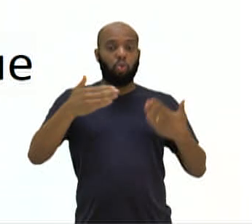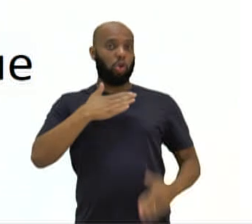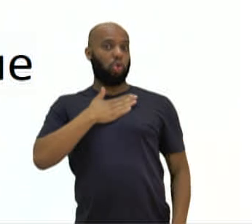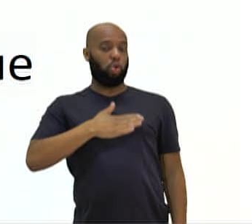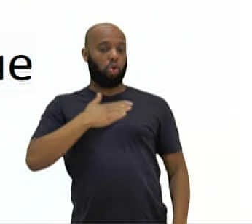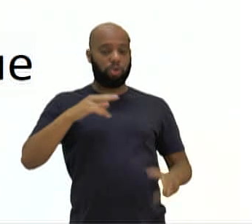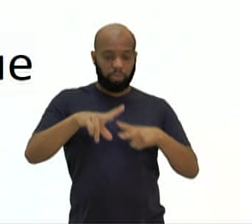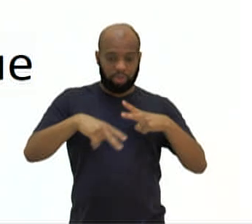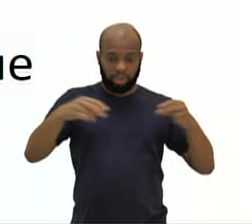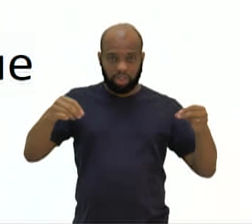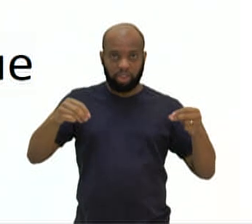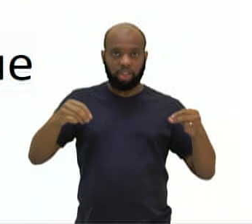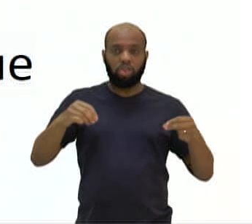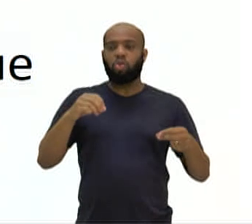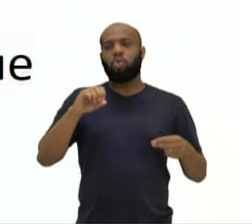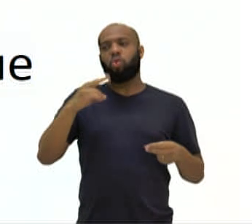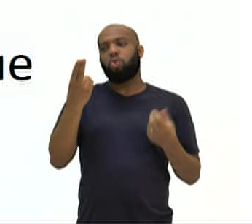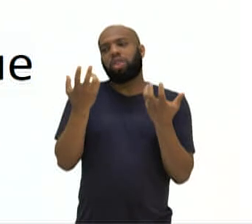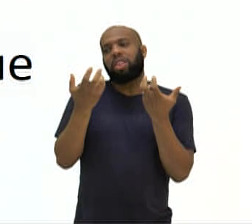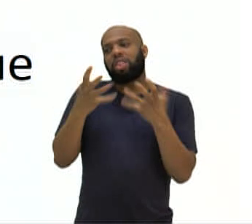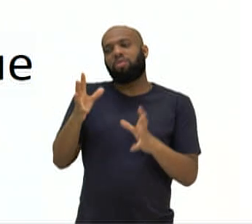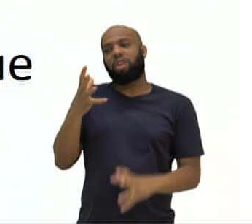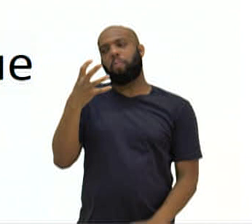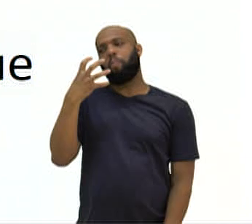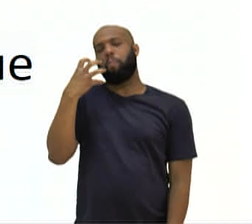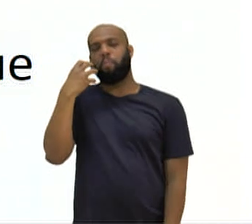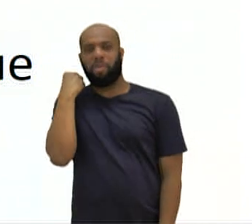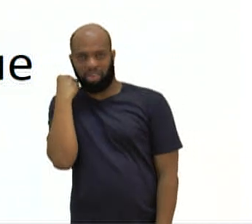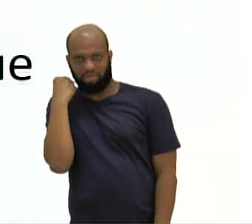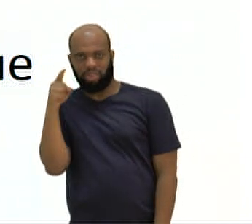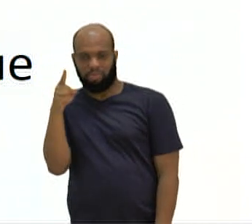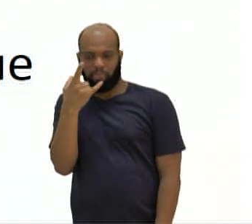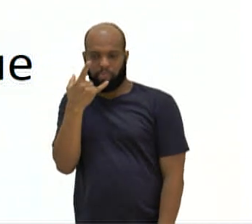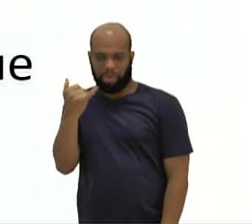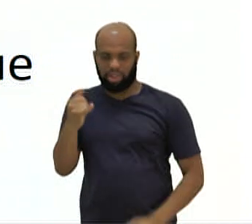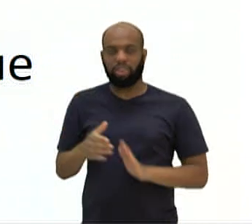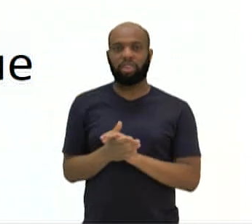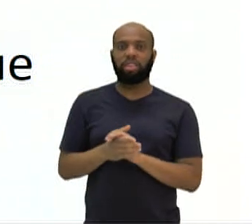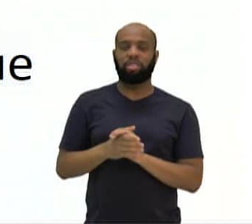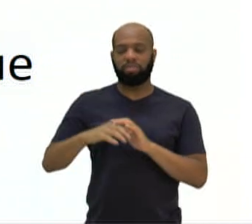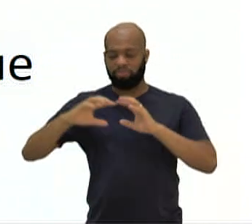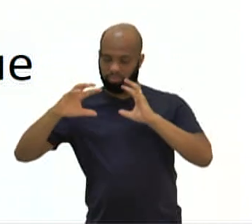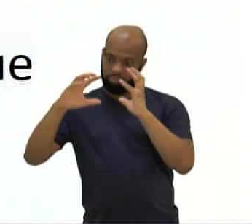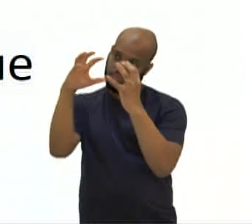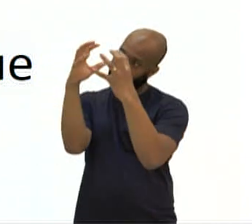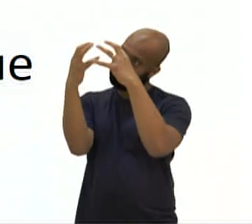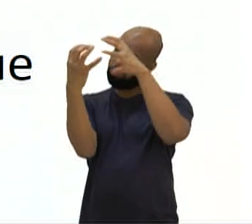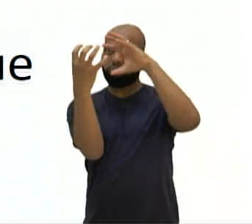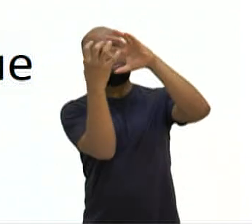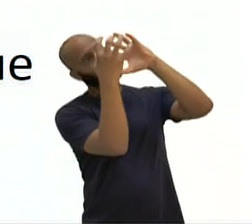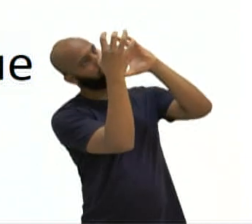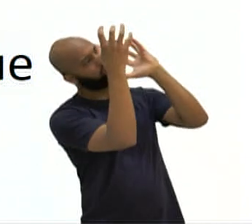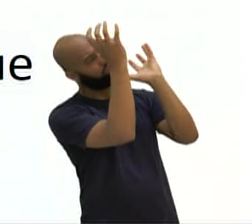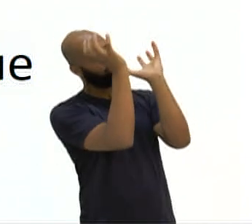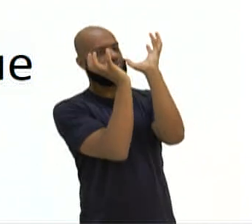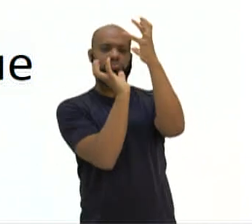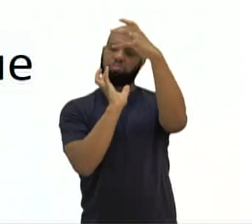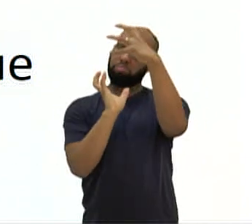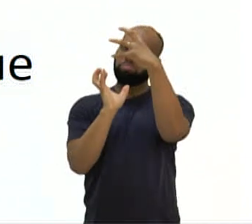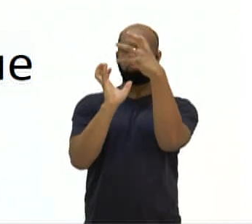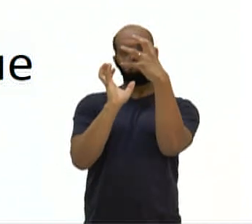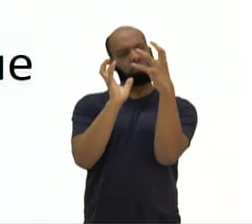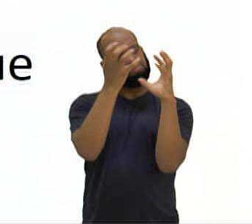presente ou não querem magoar o velho. Depois começou a girar a bola, à procura de alguma